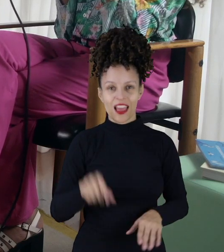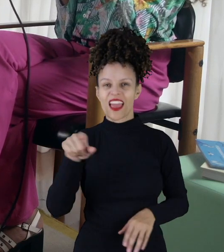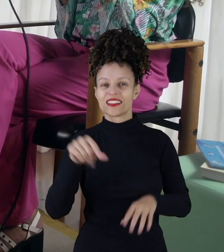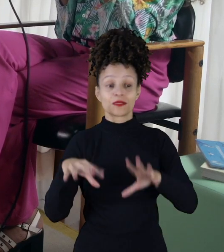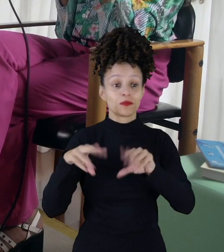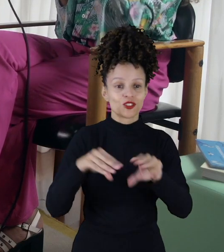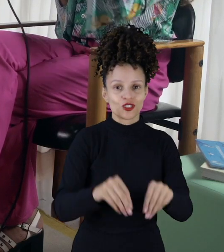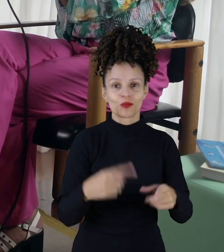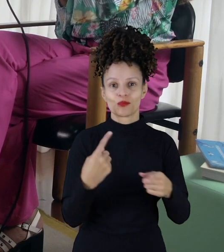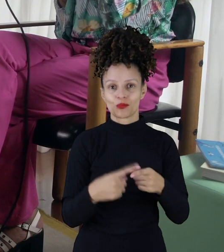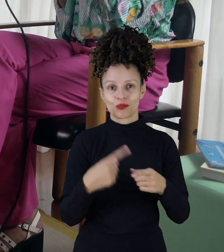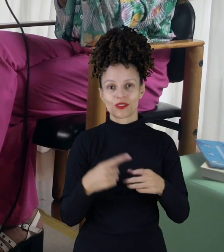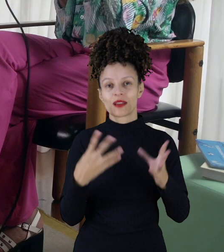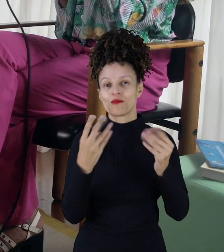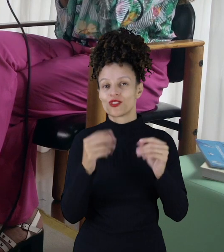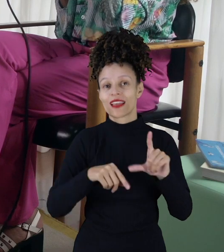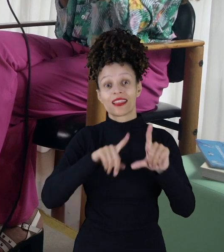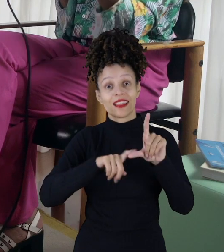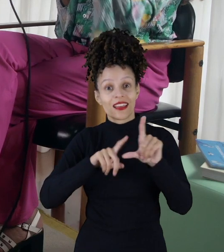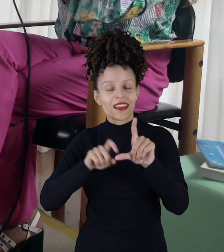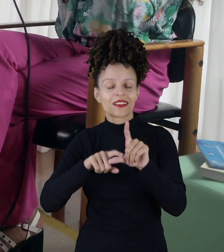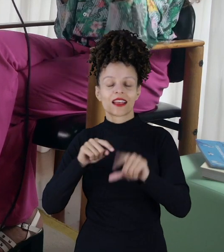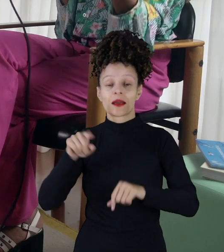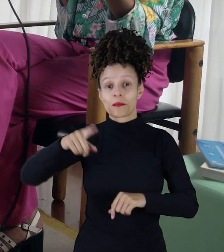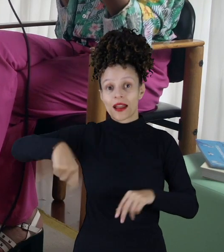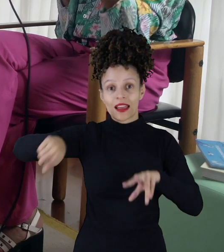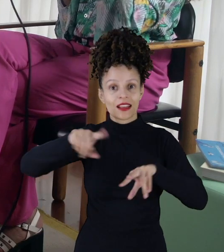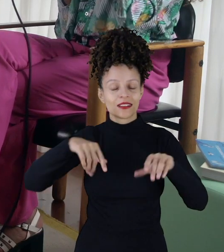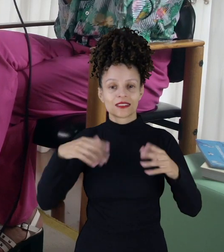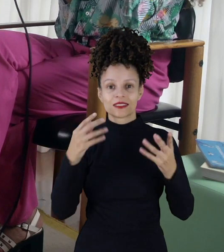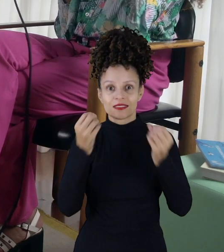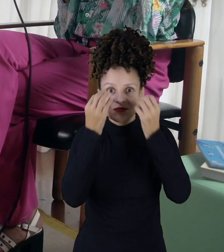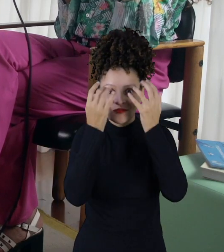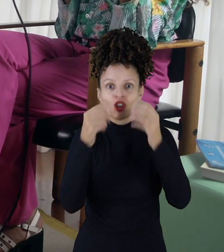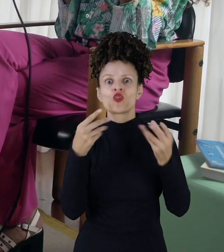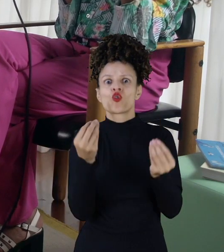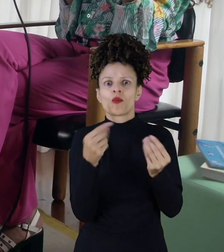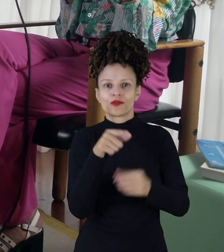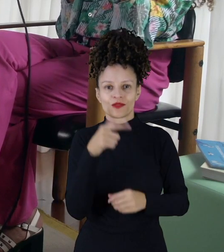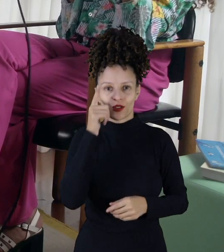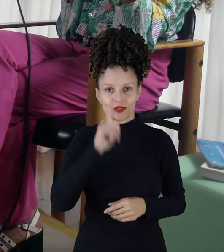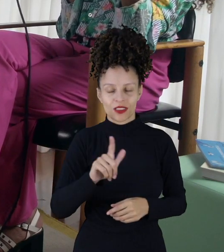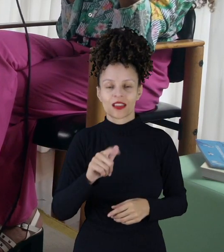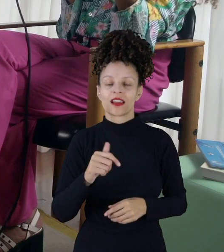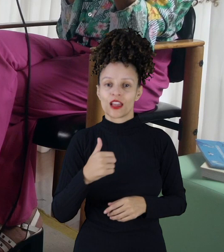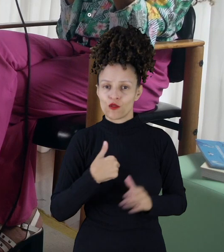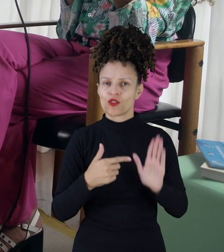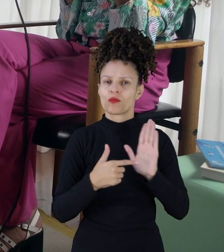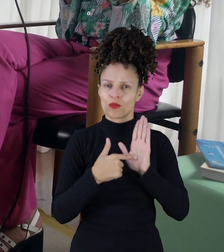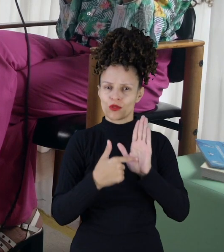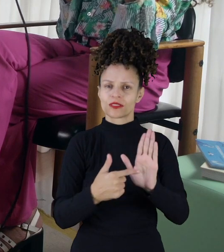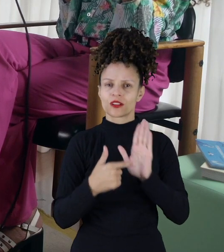deixei em cima da mesa e eles mexiam, assim, porque são muitas letras, né? E para eles, como que você vai